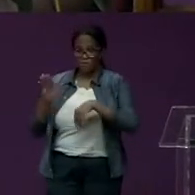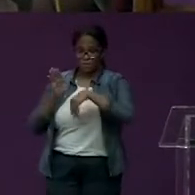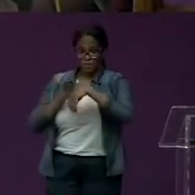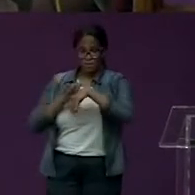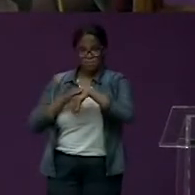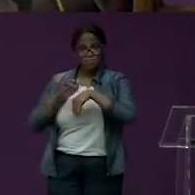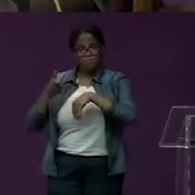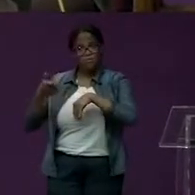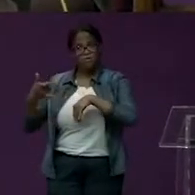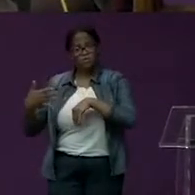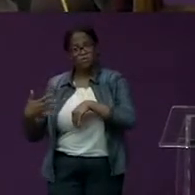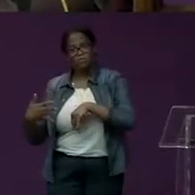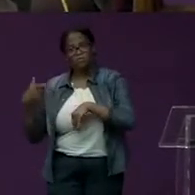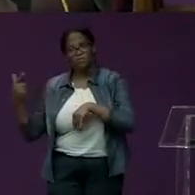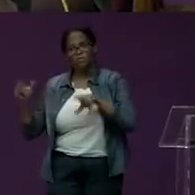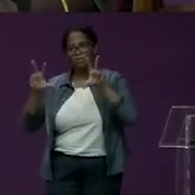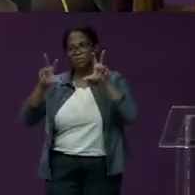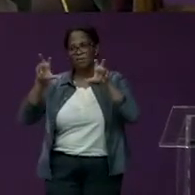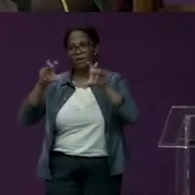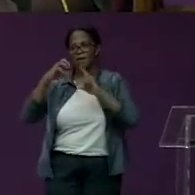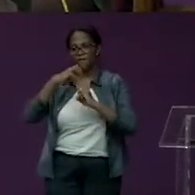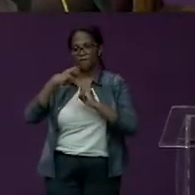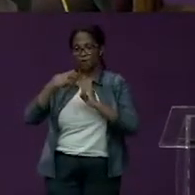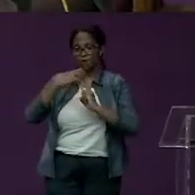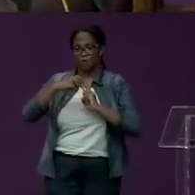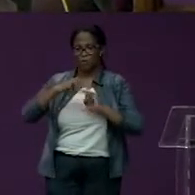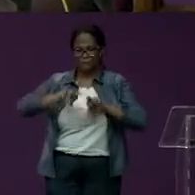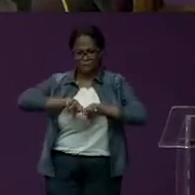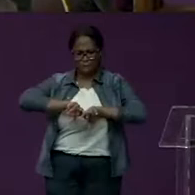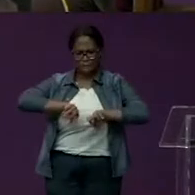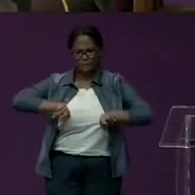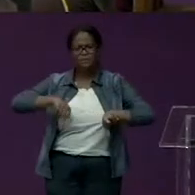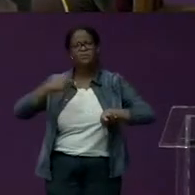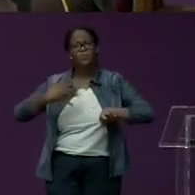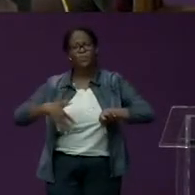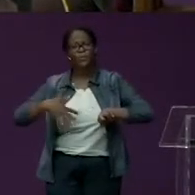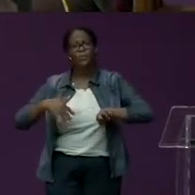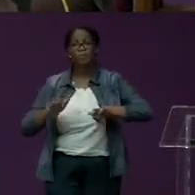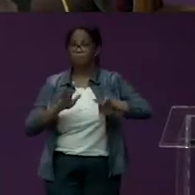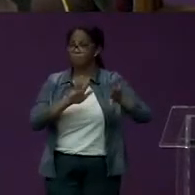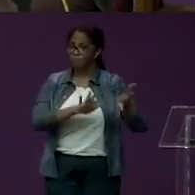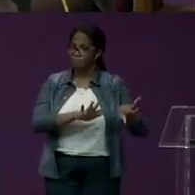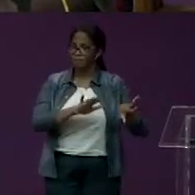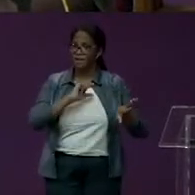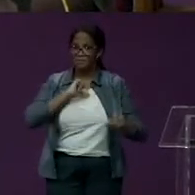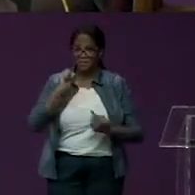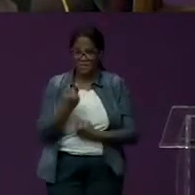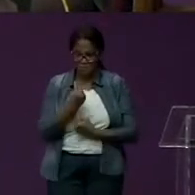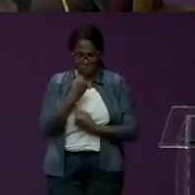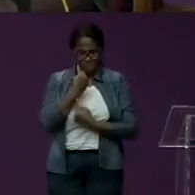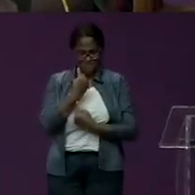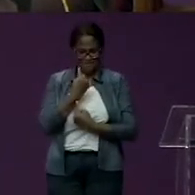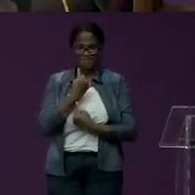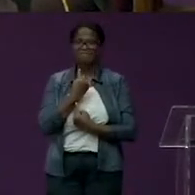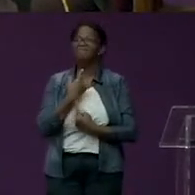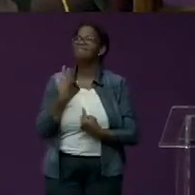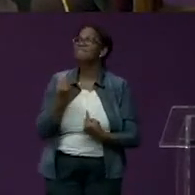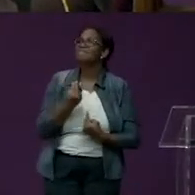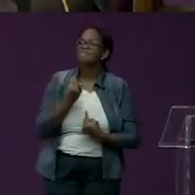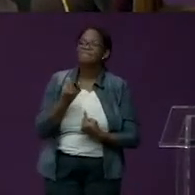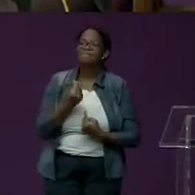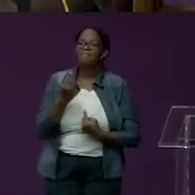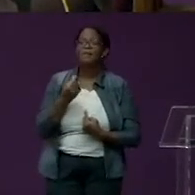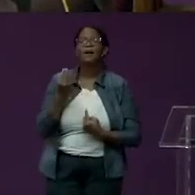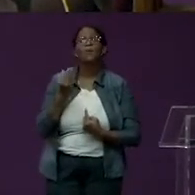falando dessa questão da Fiocruz ter uma grande diversidade, né, e ao mesmo tempo ser una, né, ser...